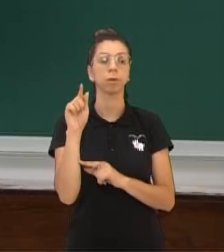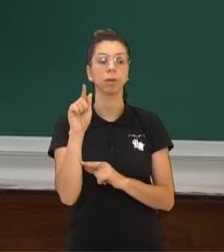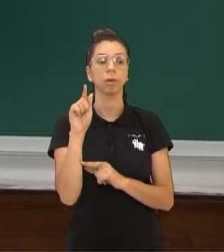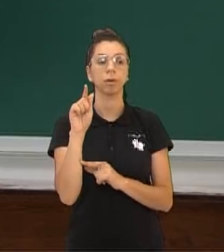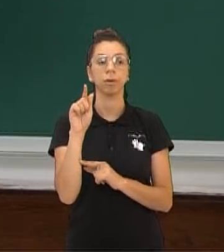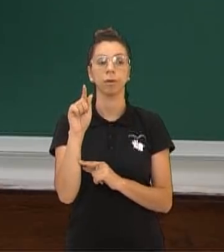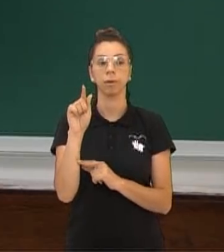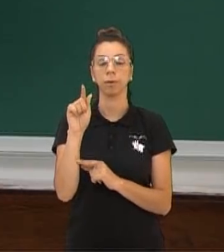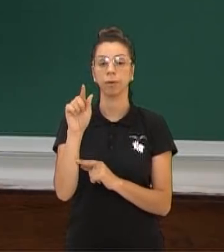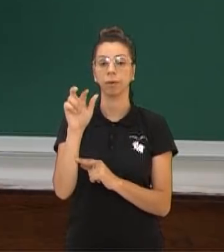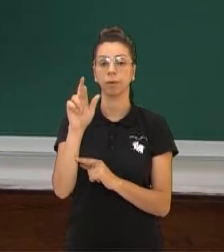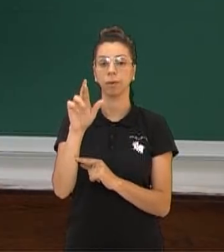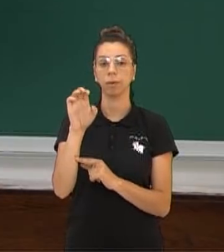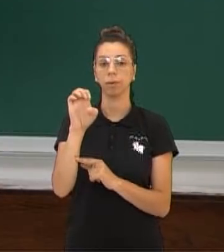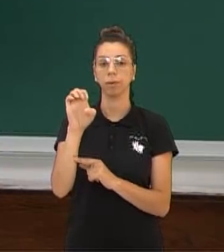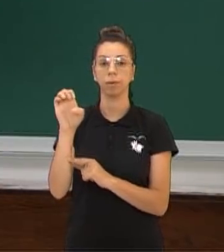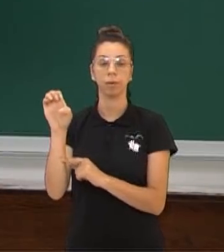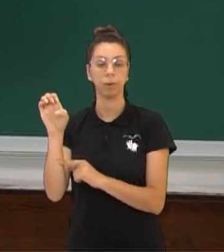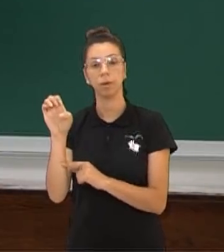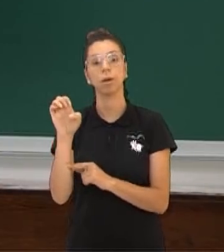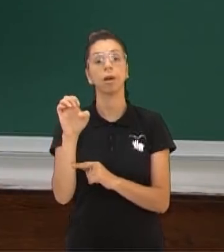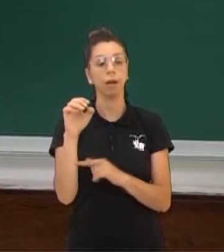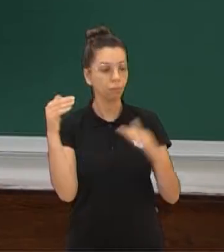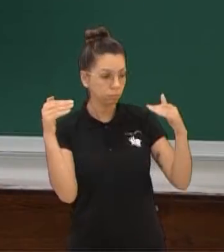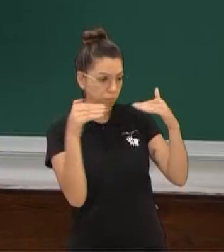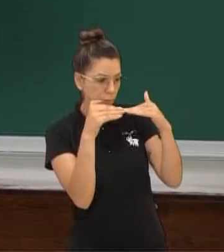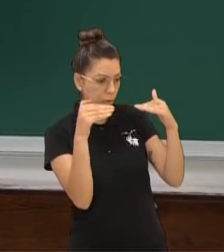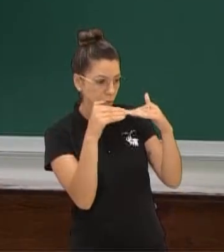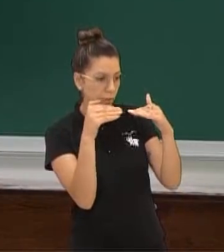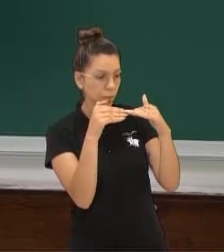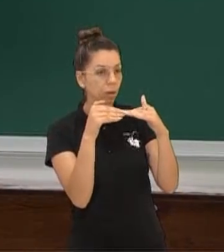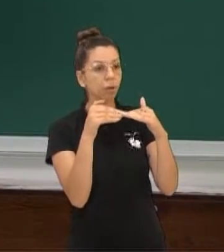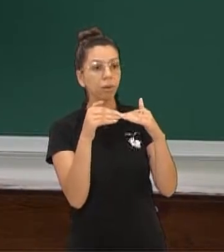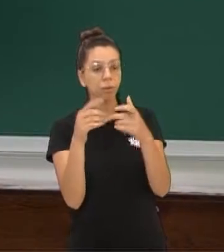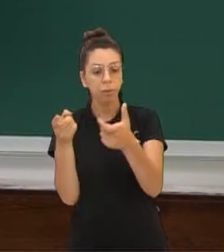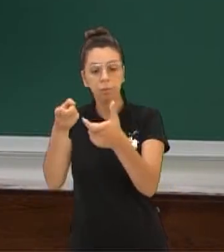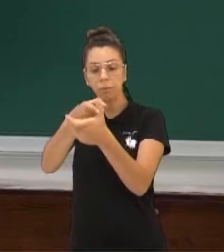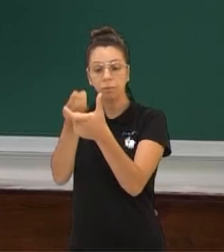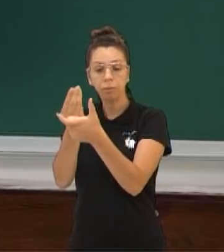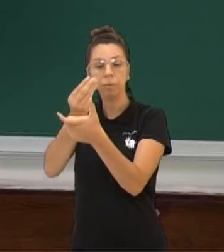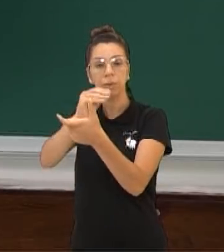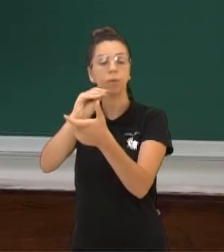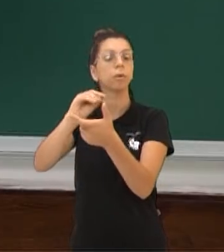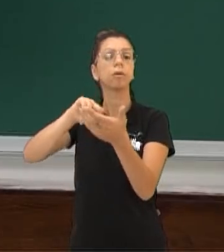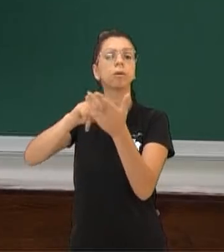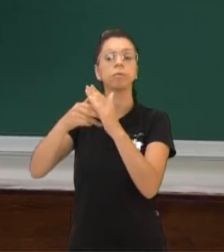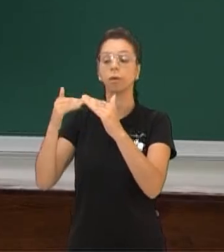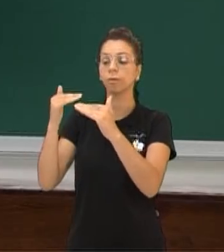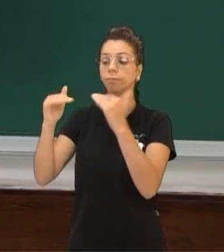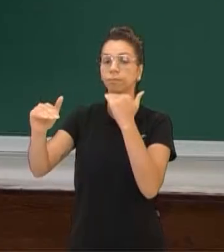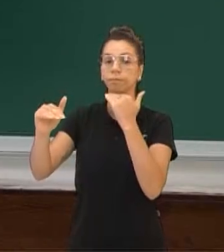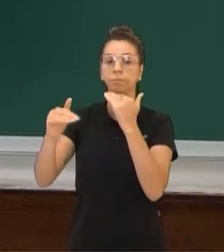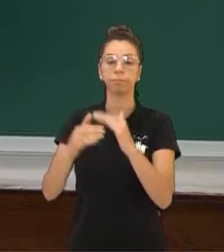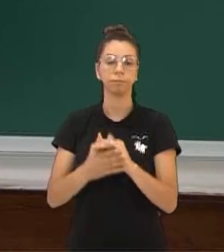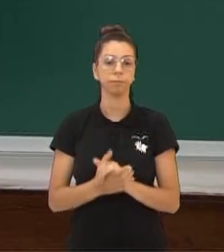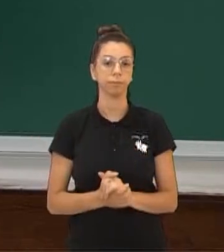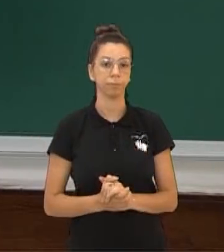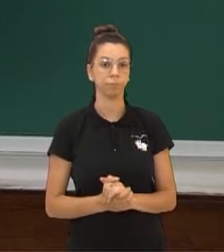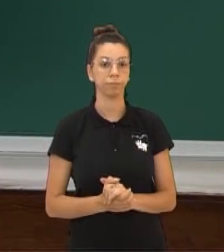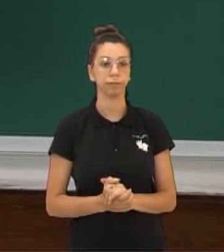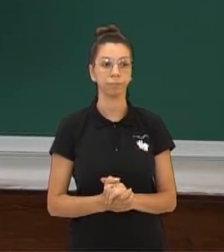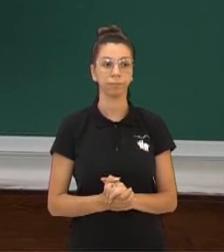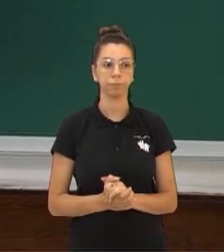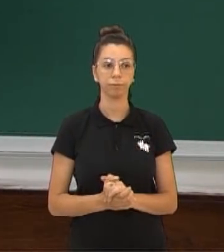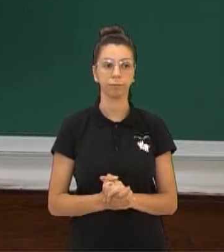na frente, fica discordar, disagree. Illegal é o prefixo que a gente